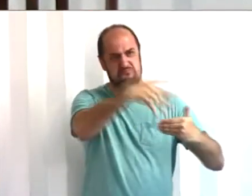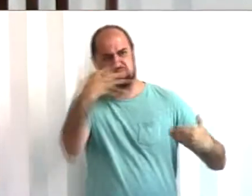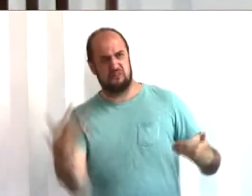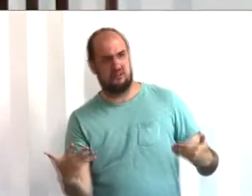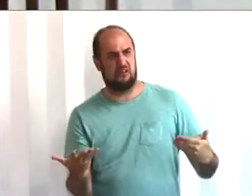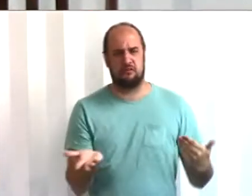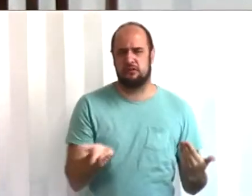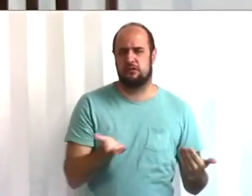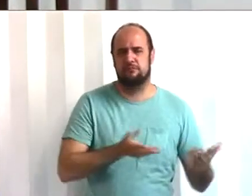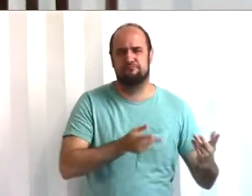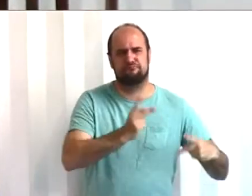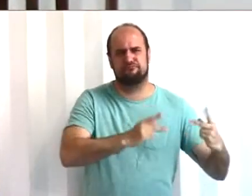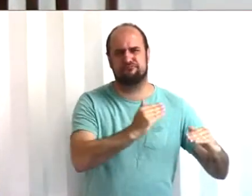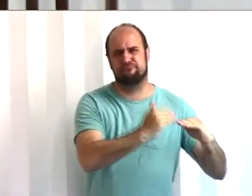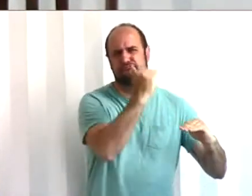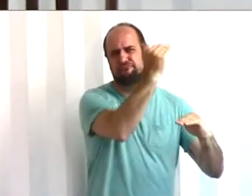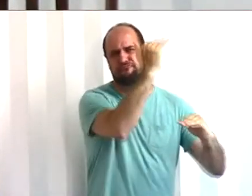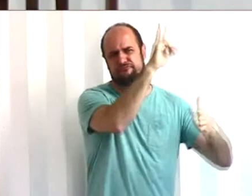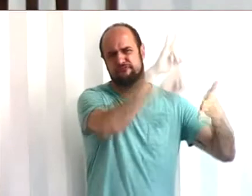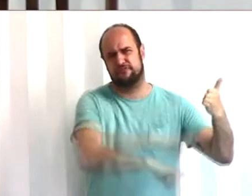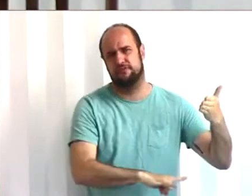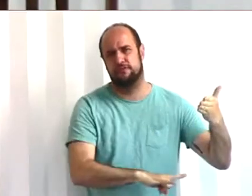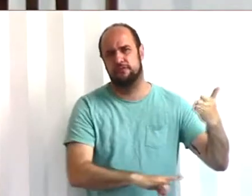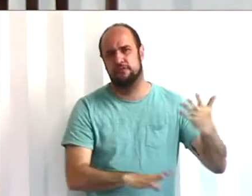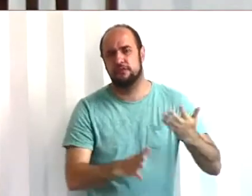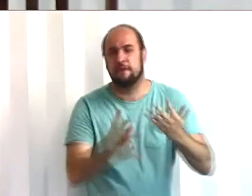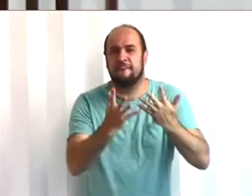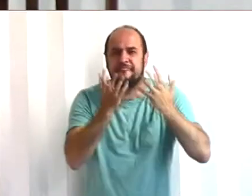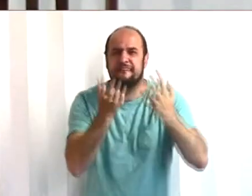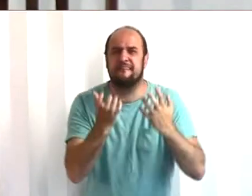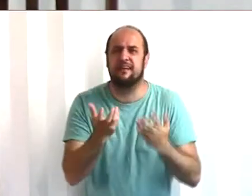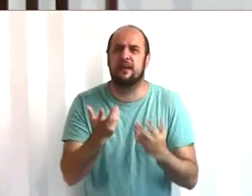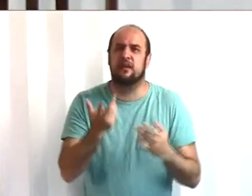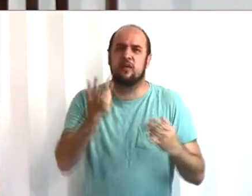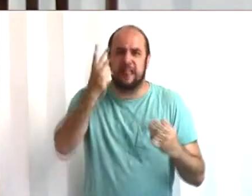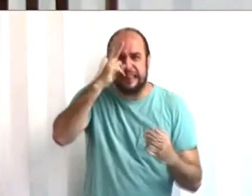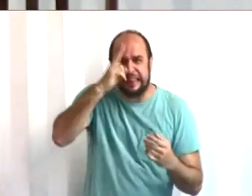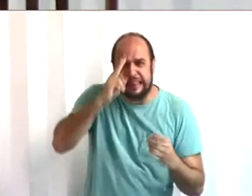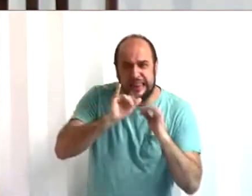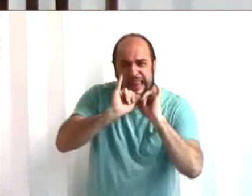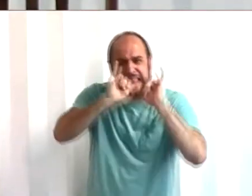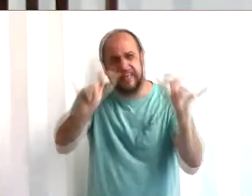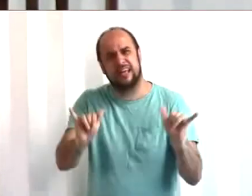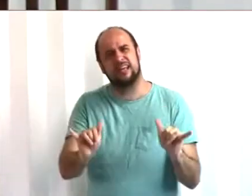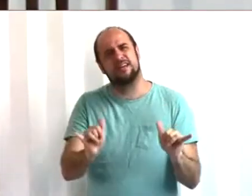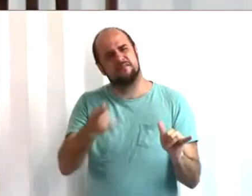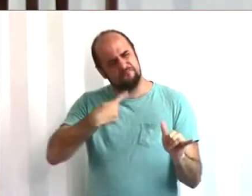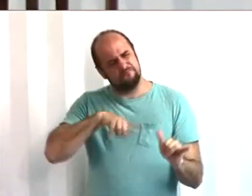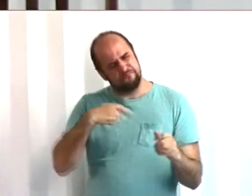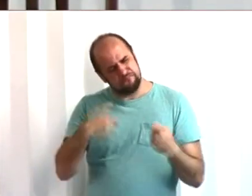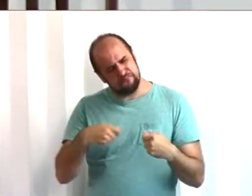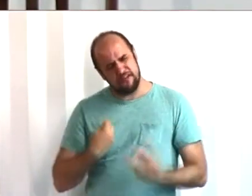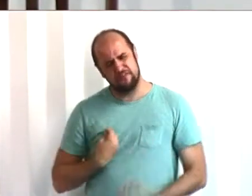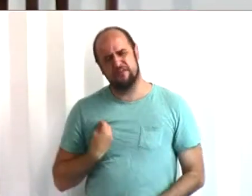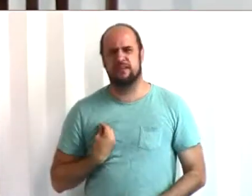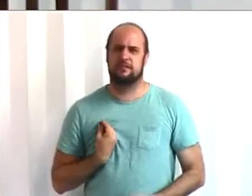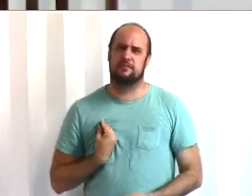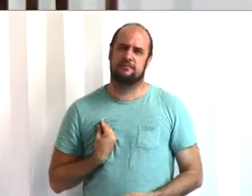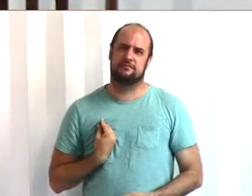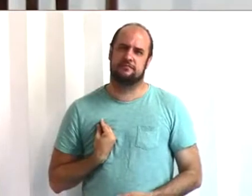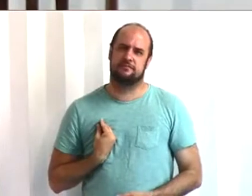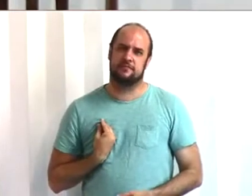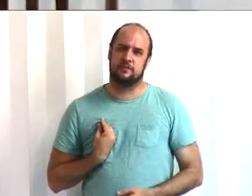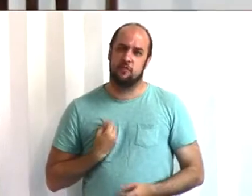externa dominarem, eu quero trazer à memória algo que é necessário para nós, e é o mistério